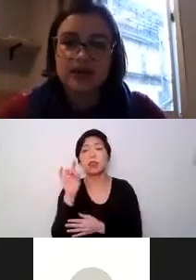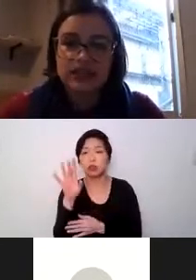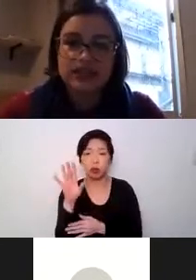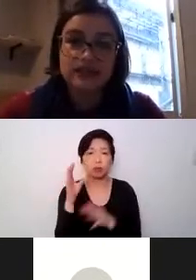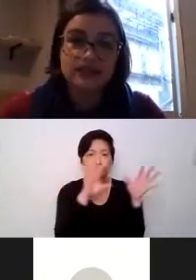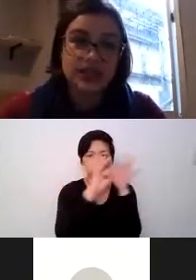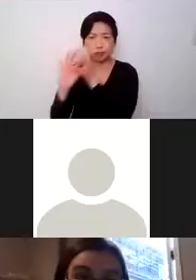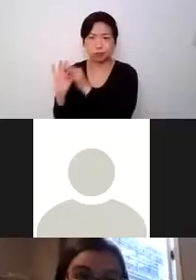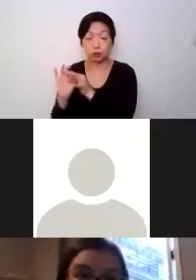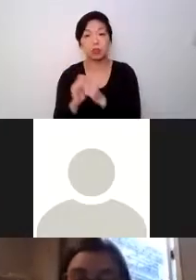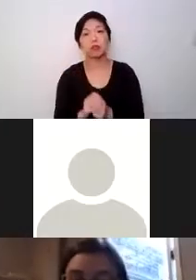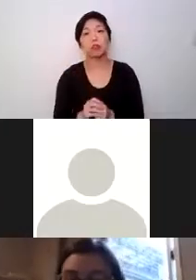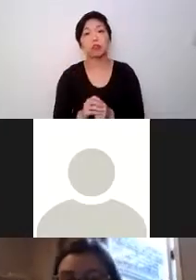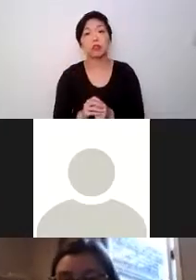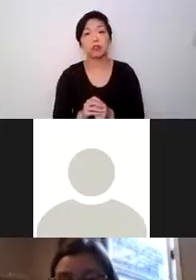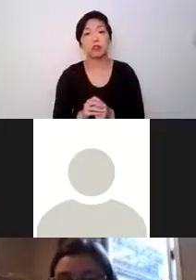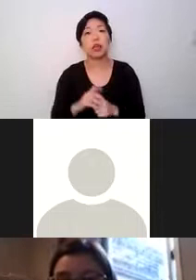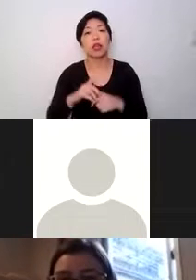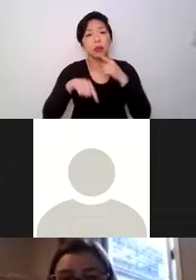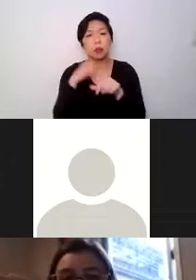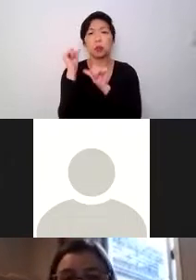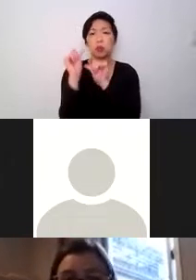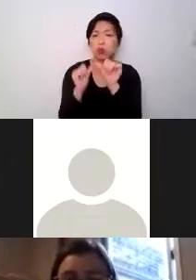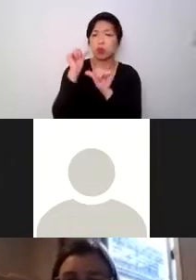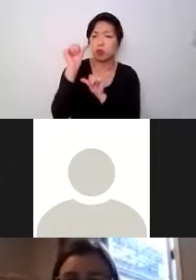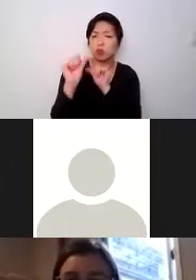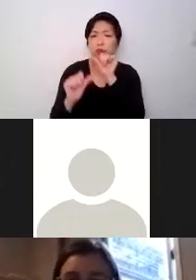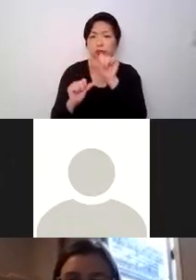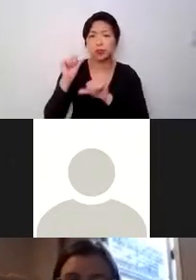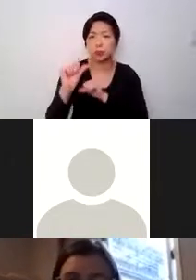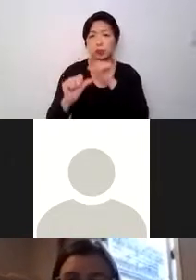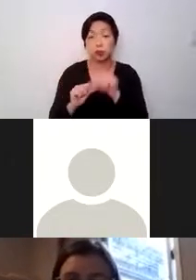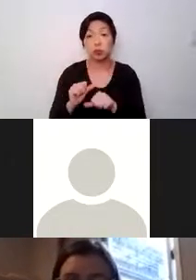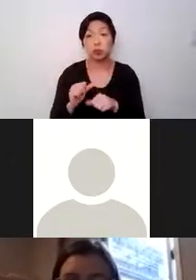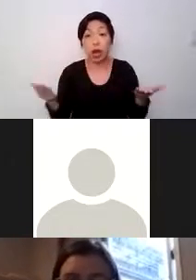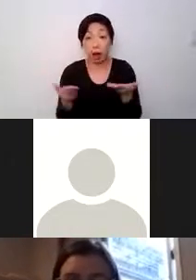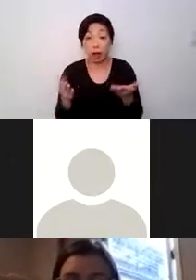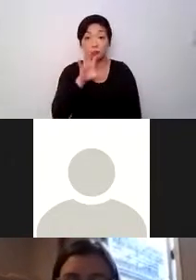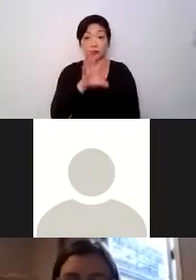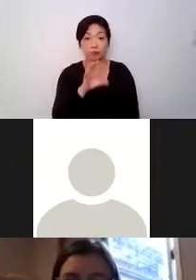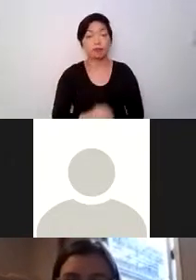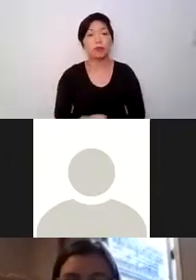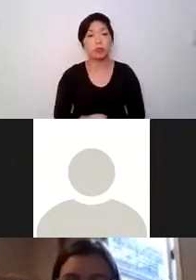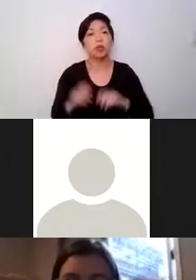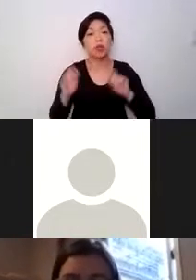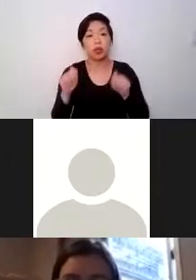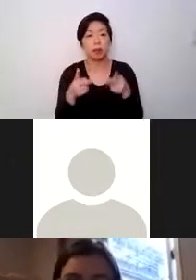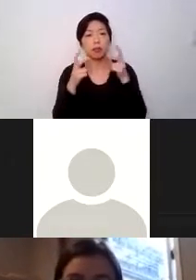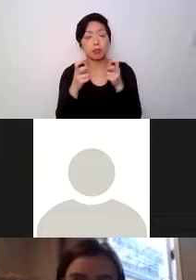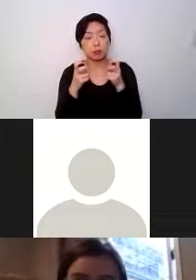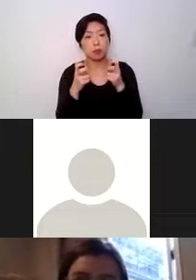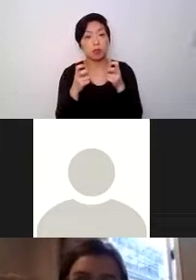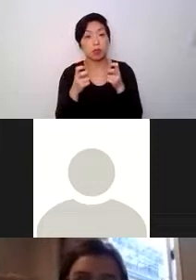né, após as interferências que foram sofridas, etc., ela está dessa forma, né, a gente consegue perceber como que dá essa